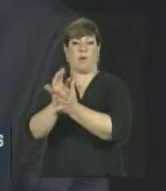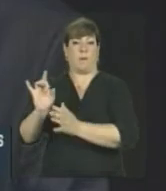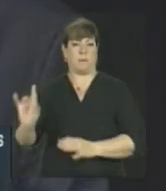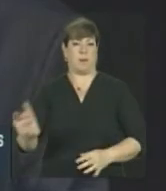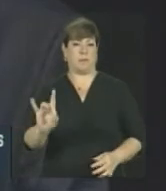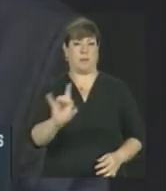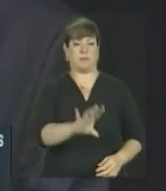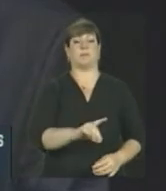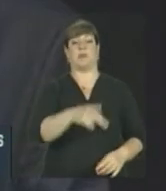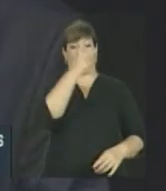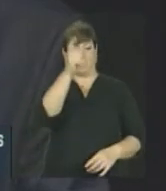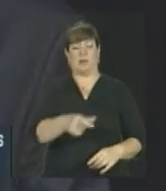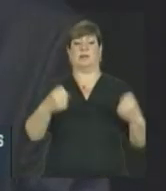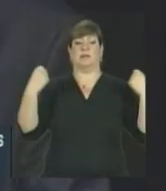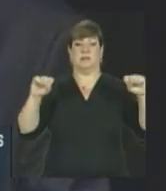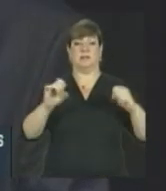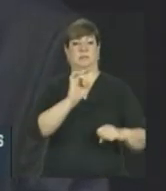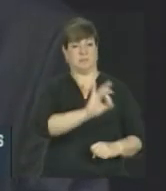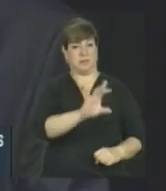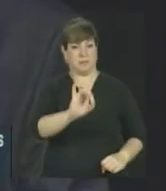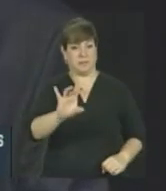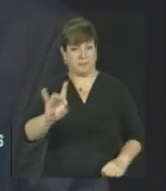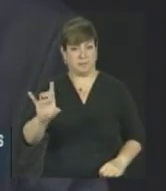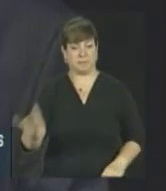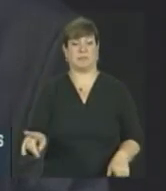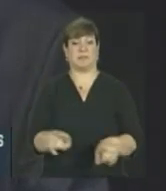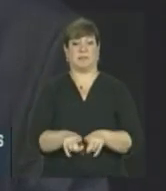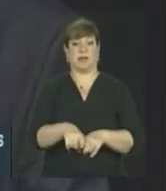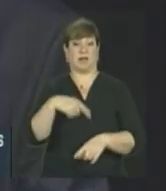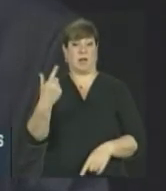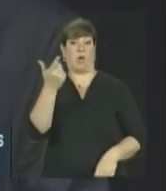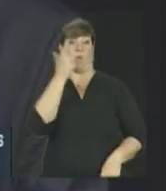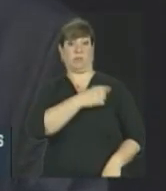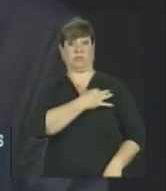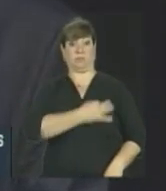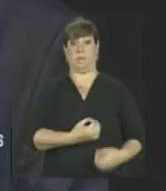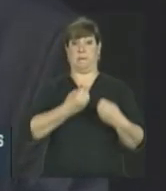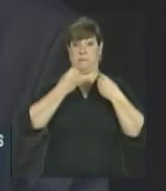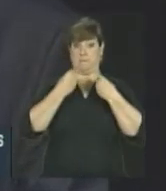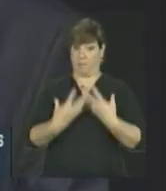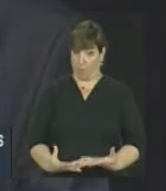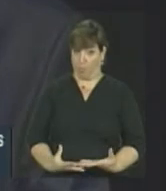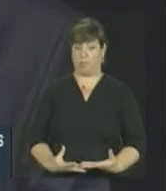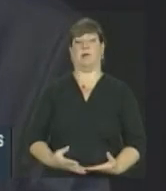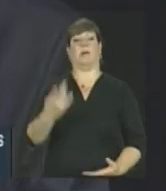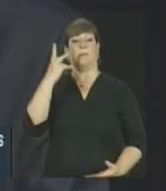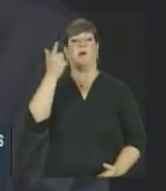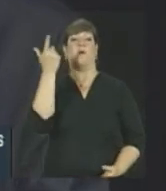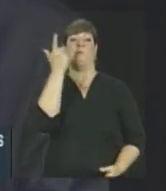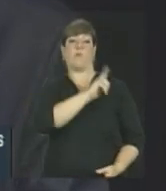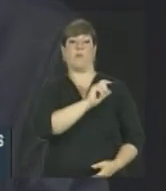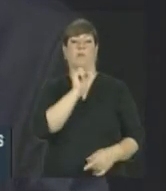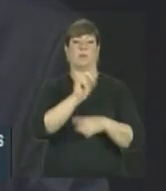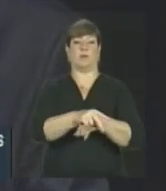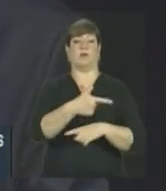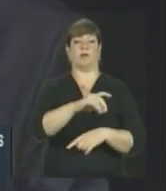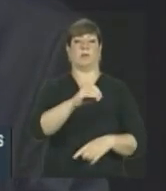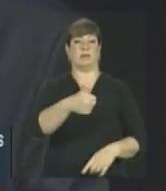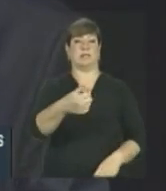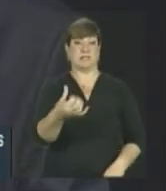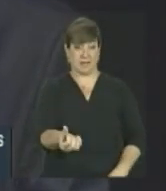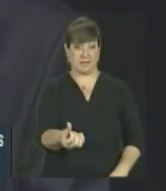modalidade, atleta por atleta, com rendimento e com potencialidade para